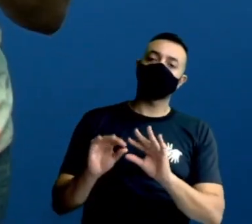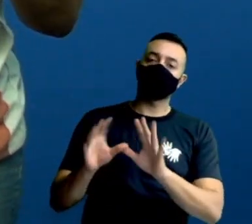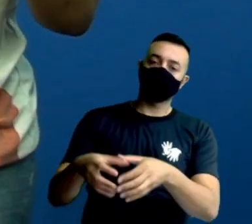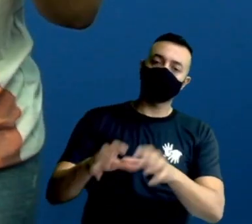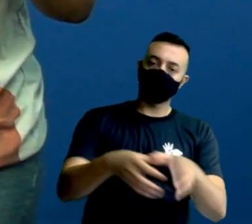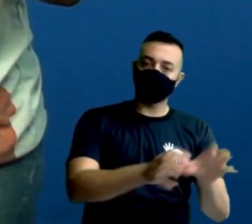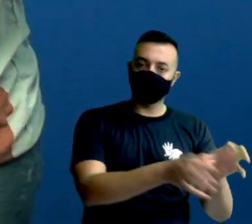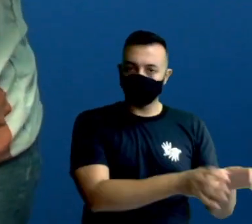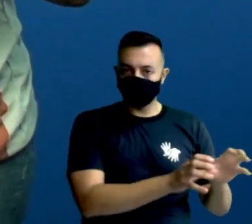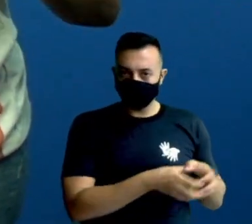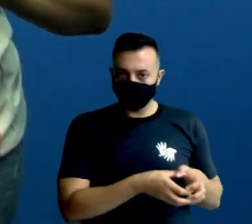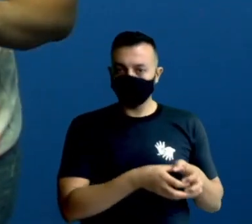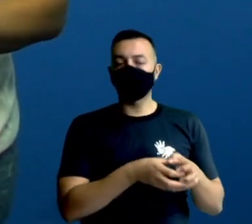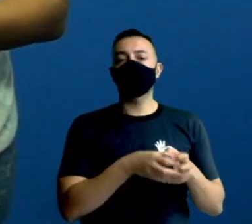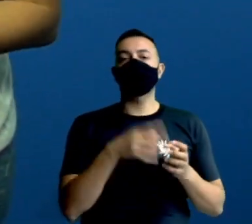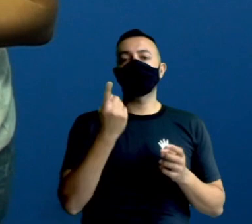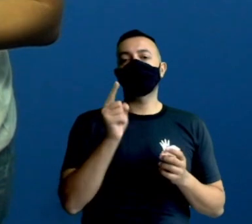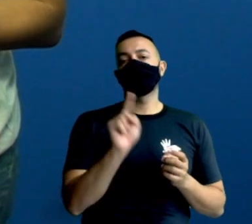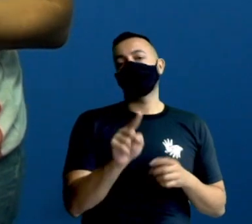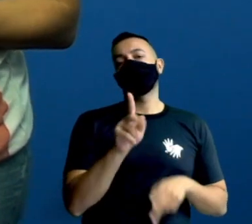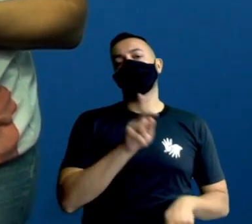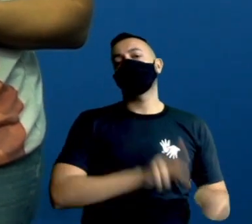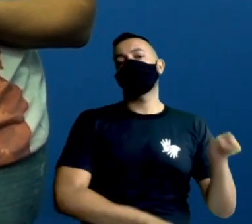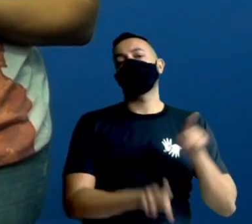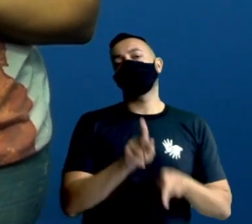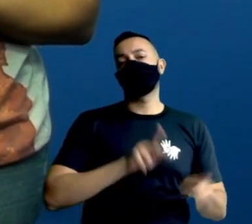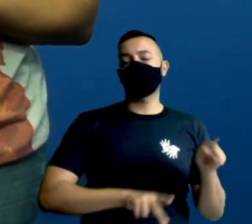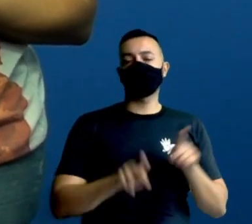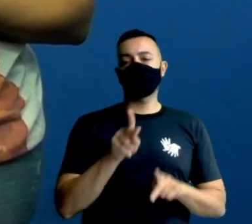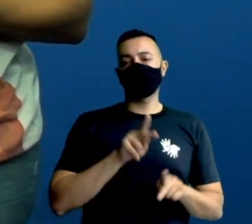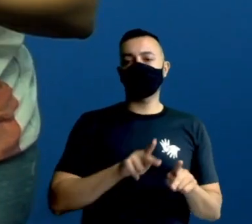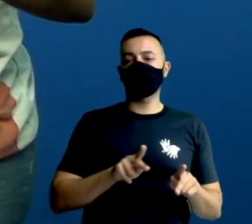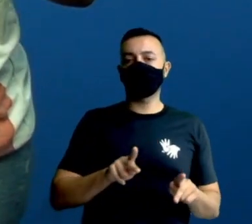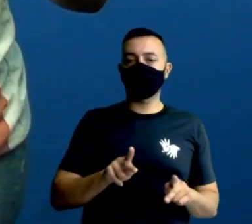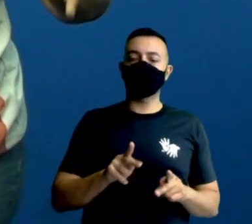a todos os outros 1000 povos, né, que foram aí